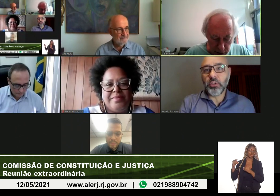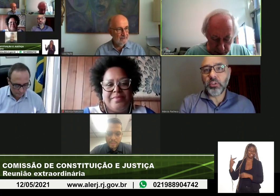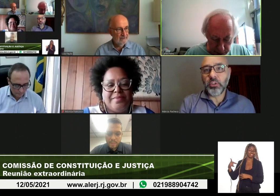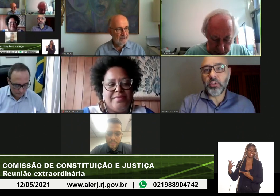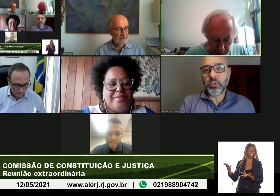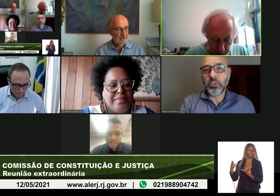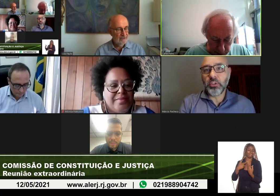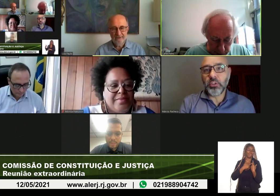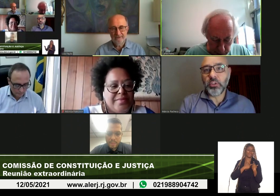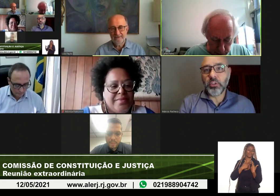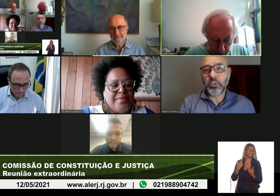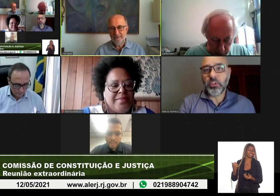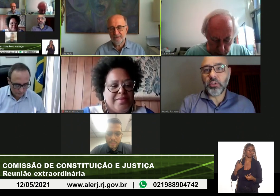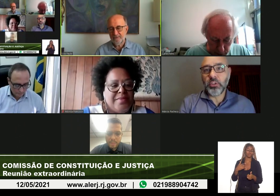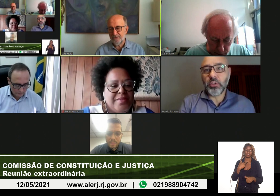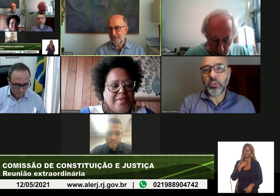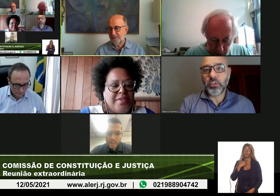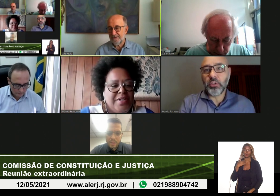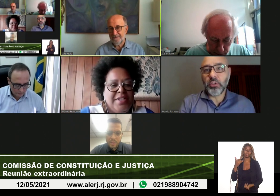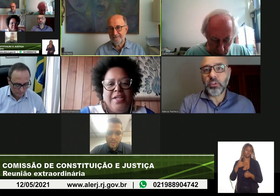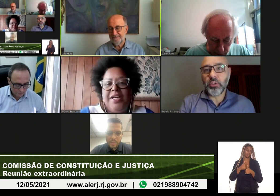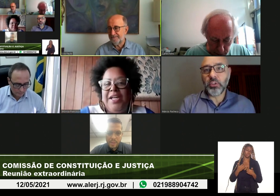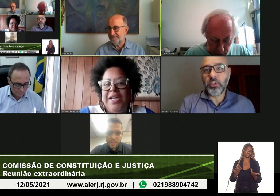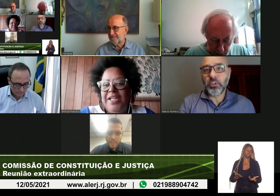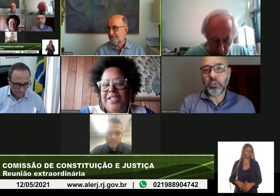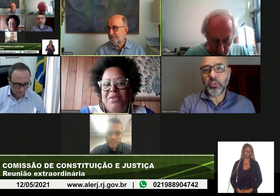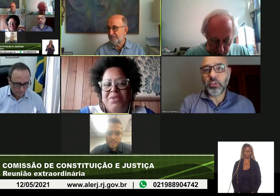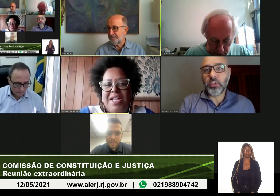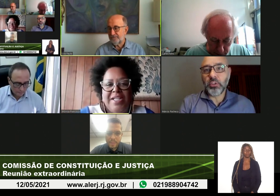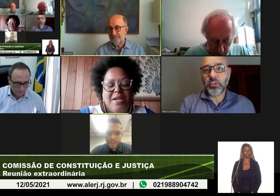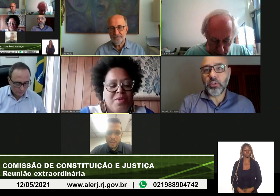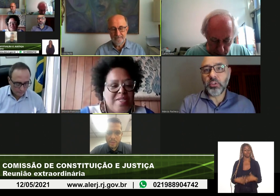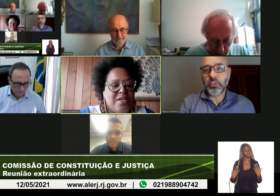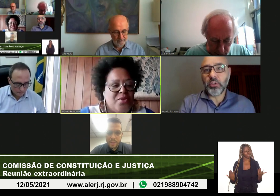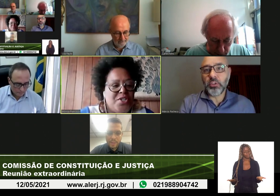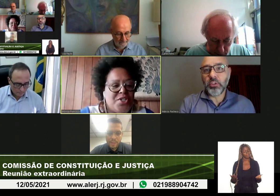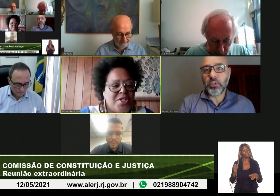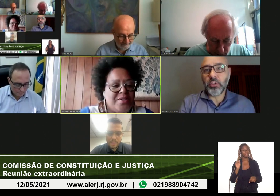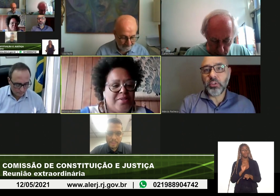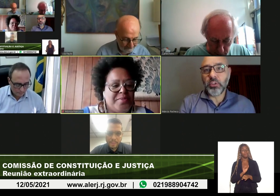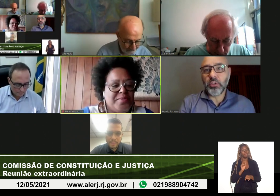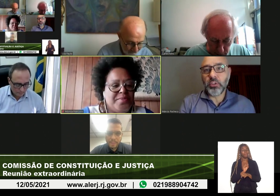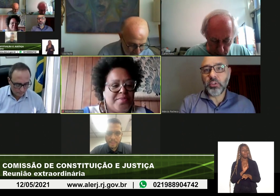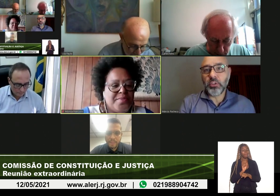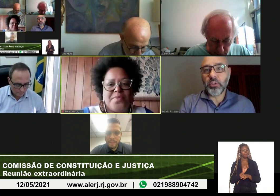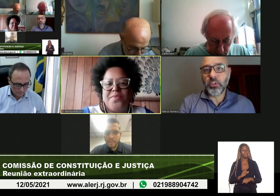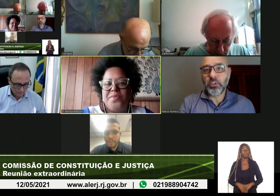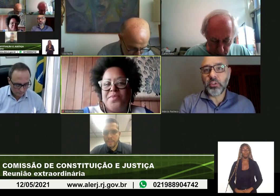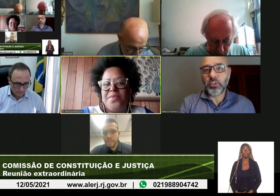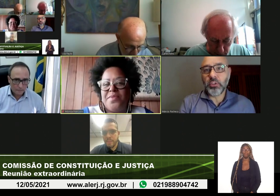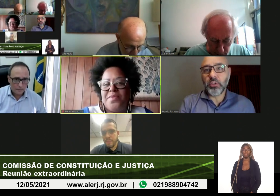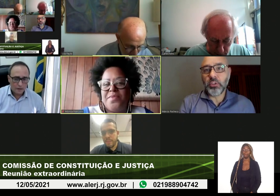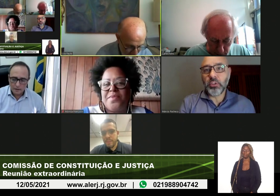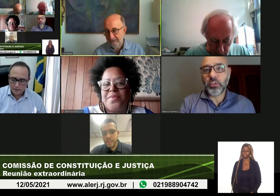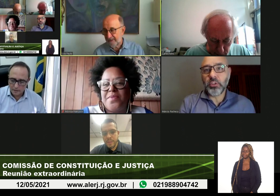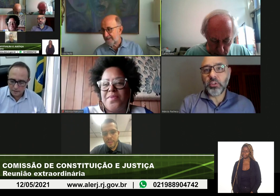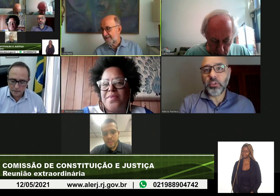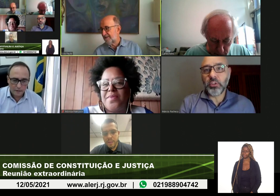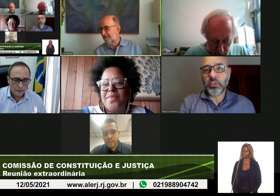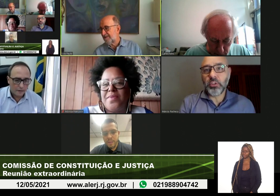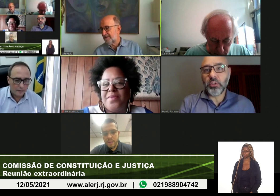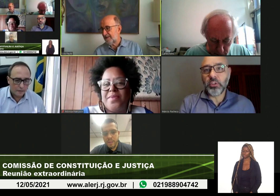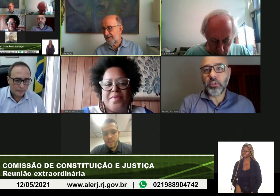jeito. Não pode substituí-lo. Então, aguardemos, senhores. Porque a gente só tem